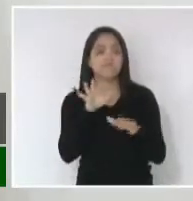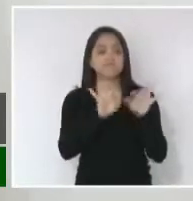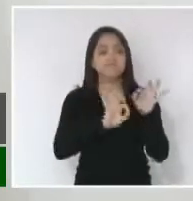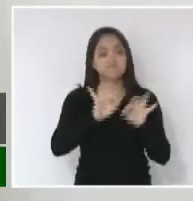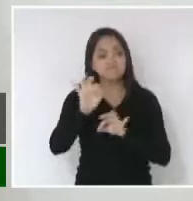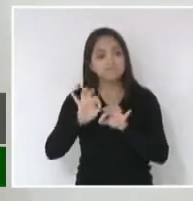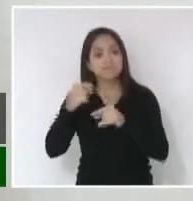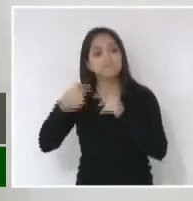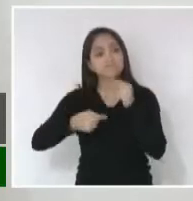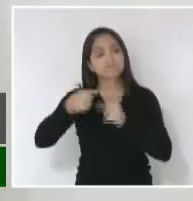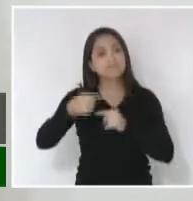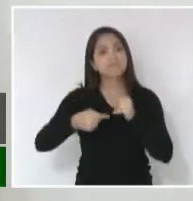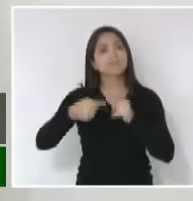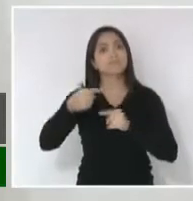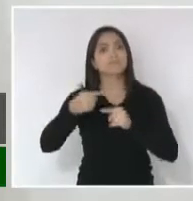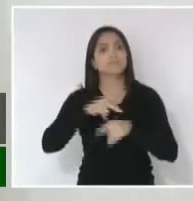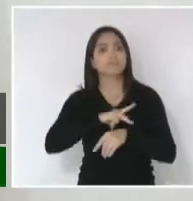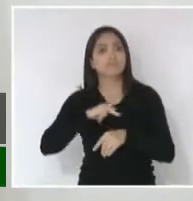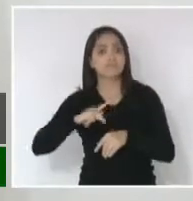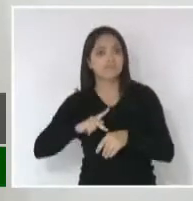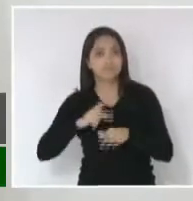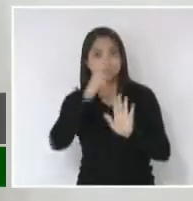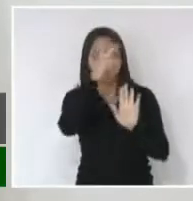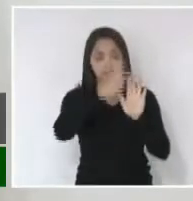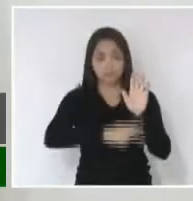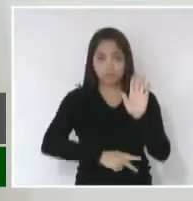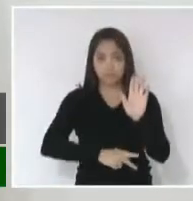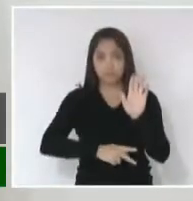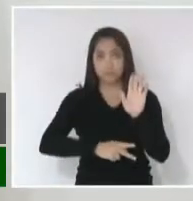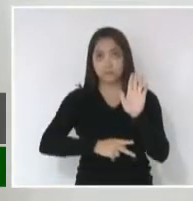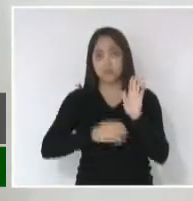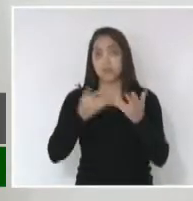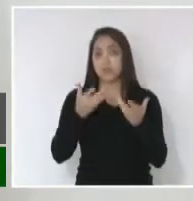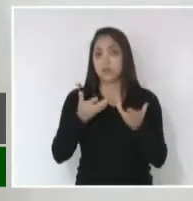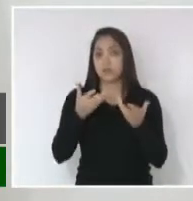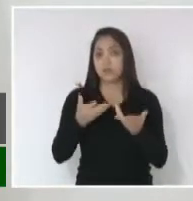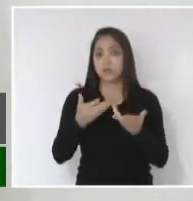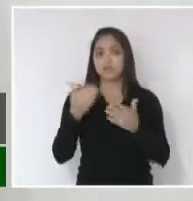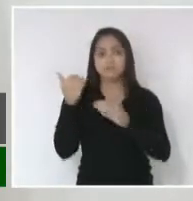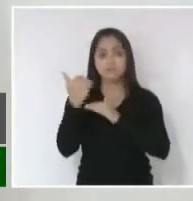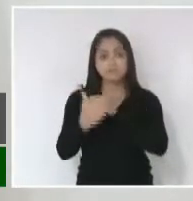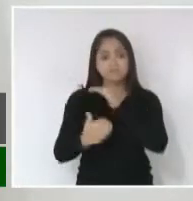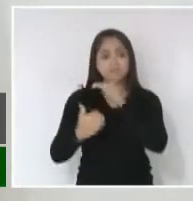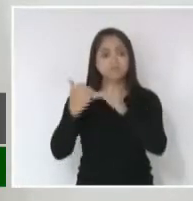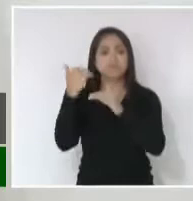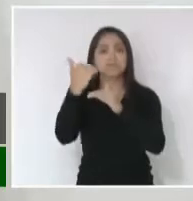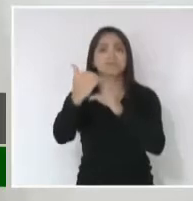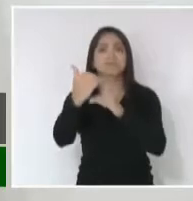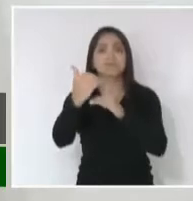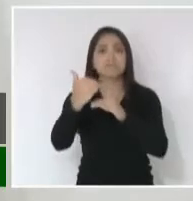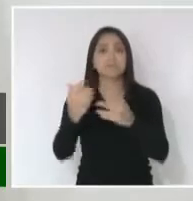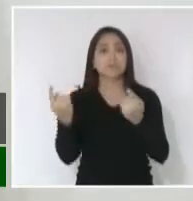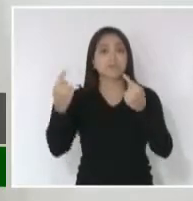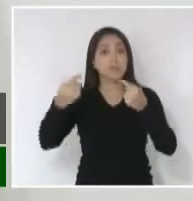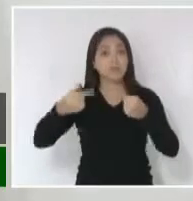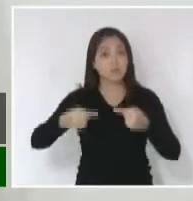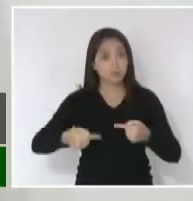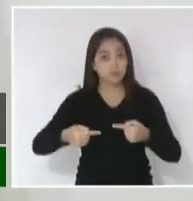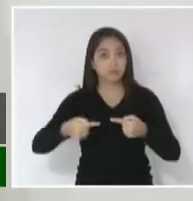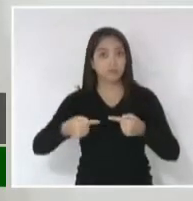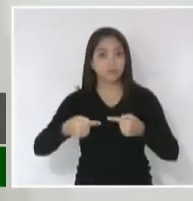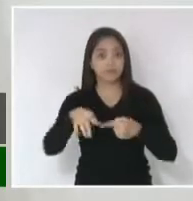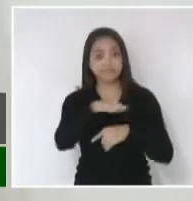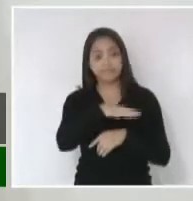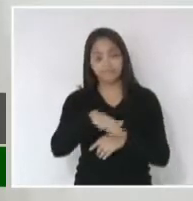políticas públicas e projetos para o Estado em busca, cada vez mais, da competitividade para o